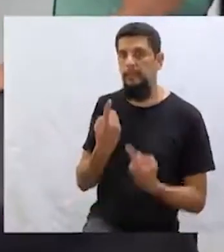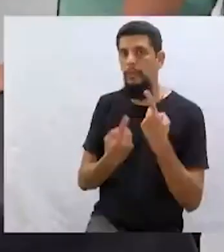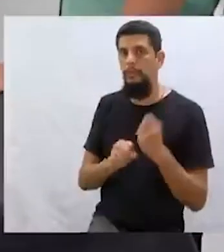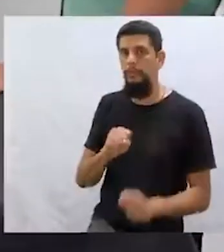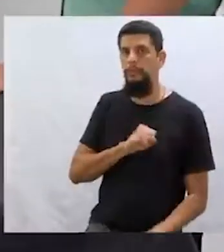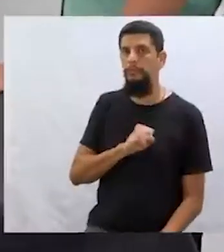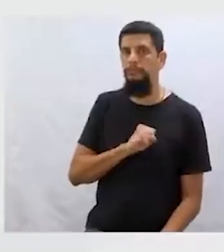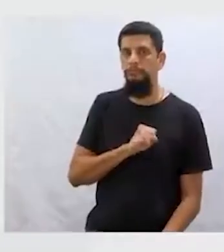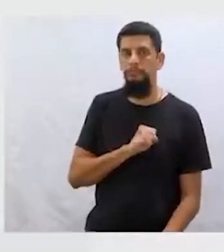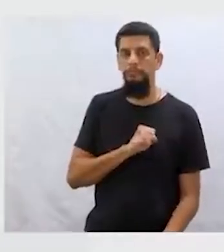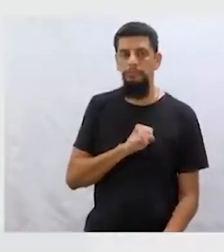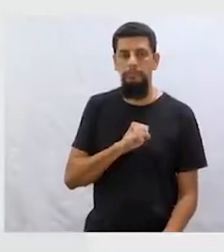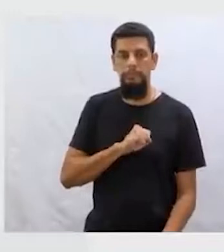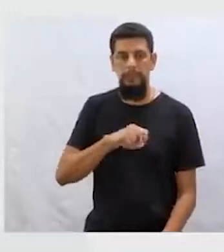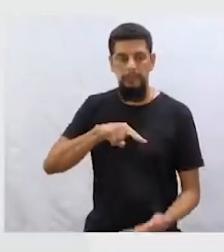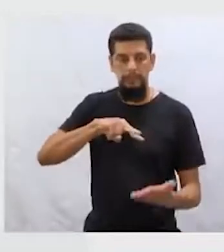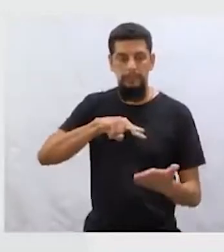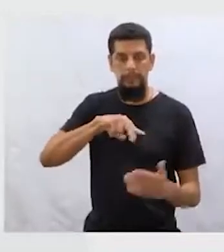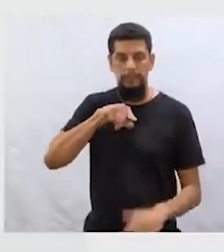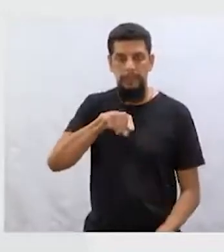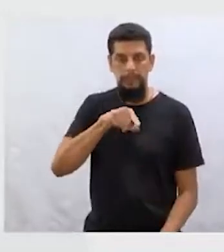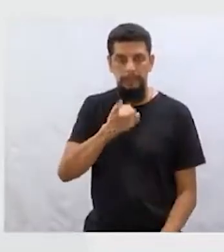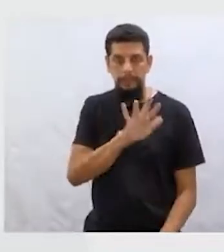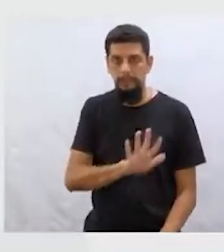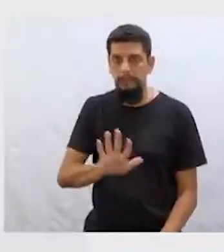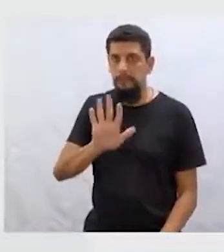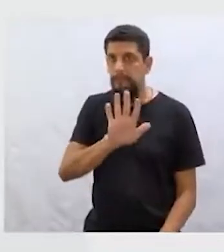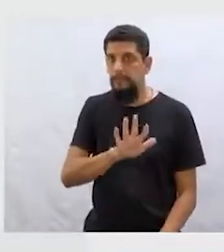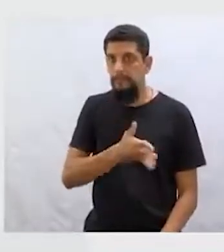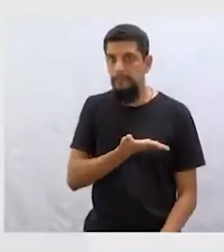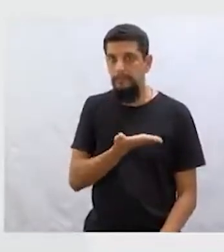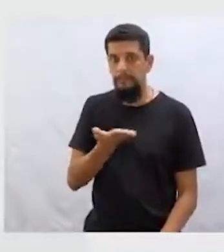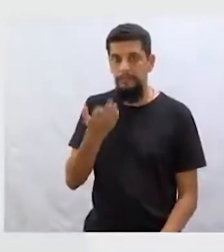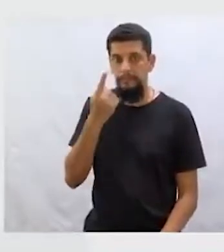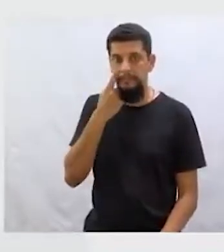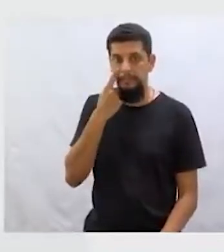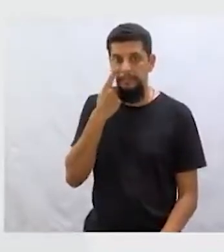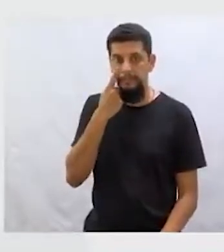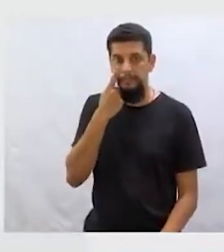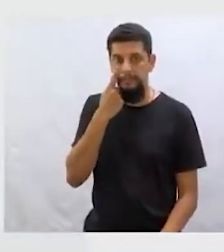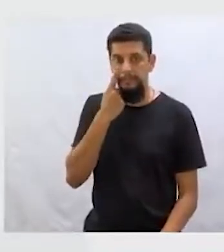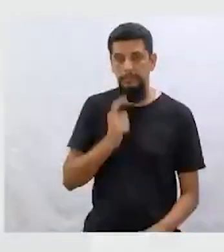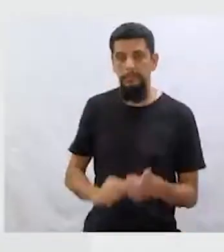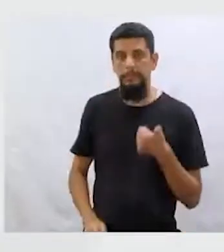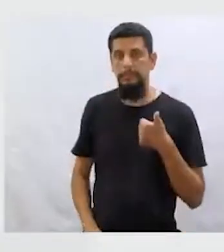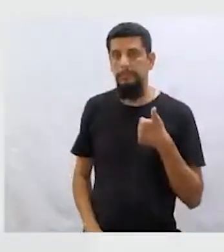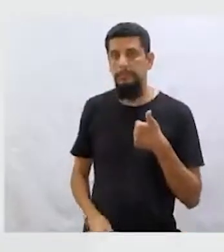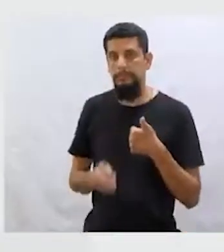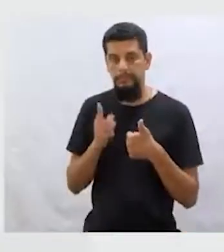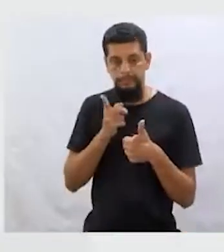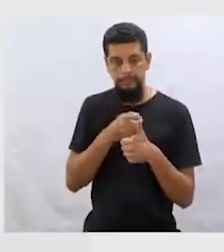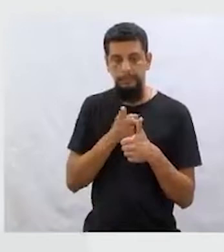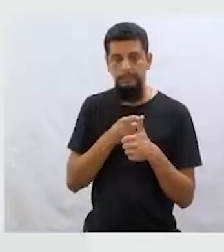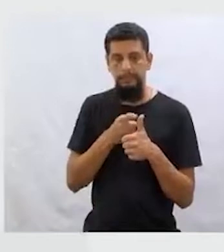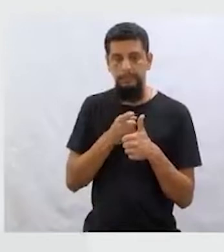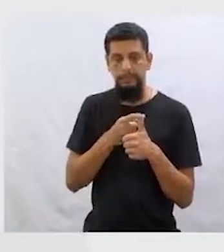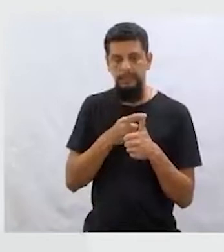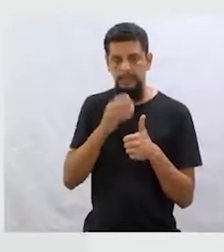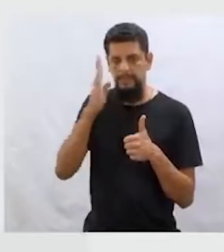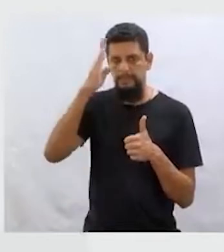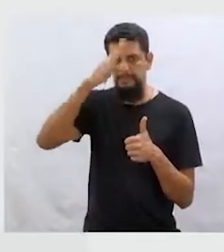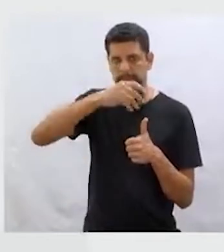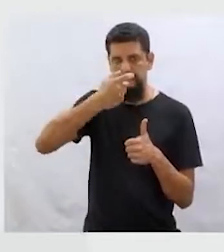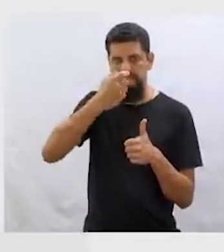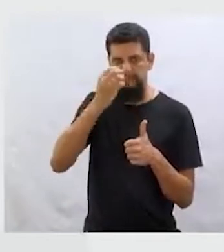Qual número será que está representando esta imagem? Olha só o rostinho que tem naquele dedo, né? É aquele dedo bem,